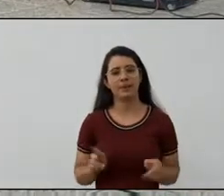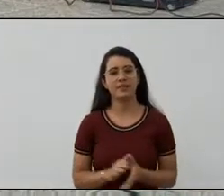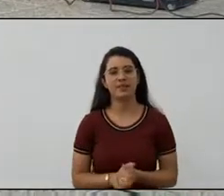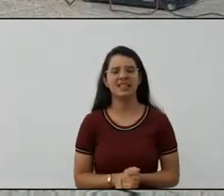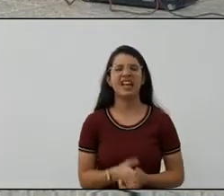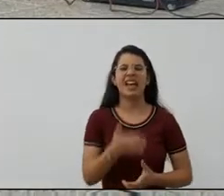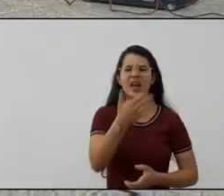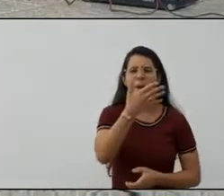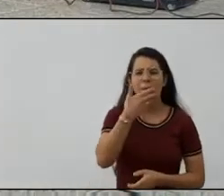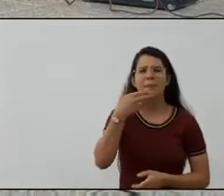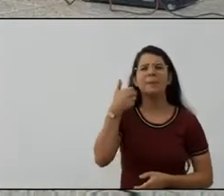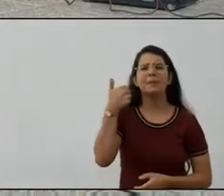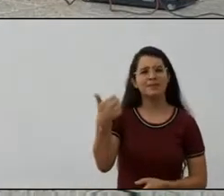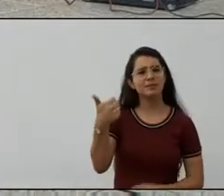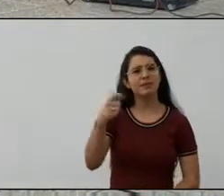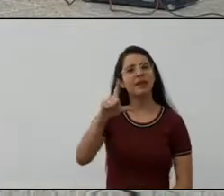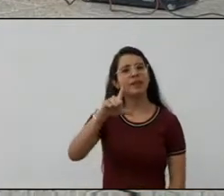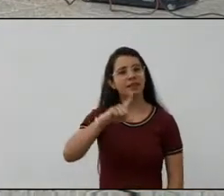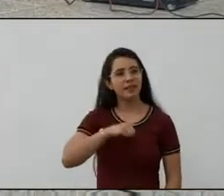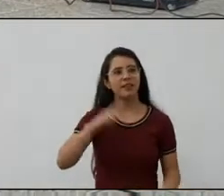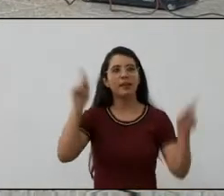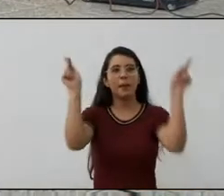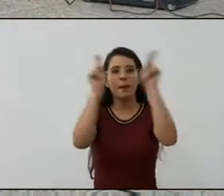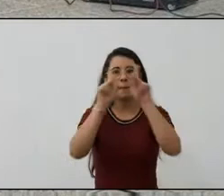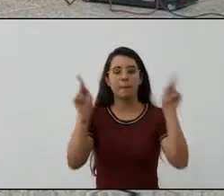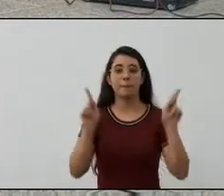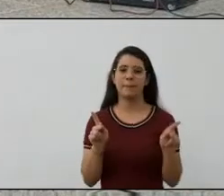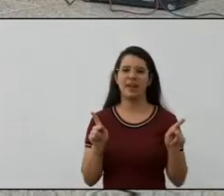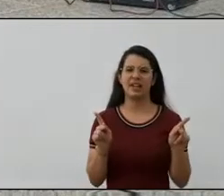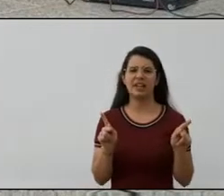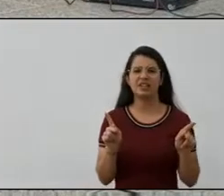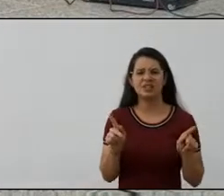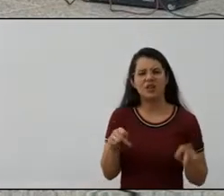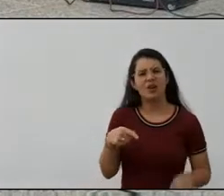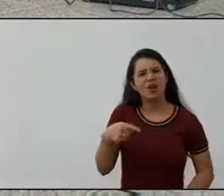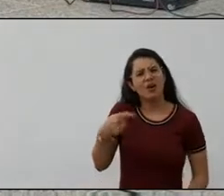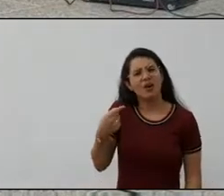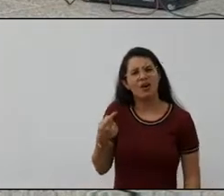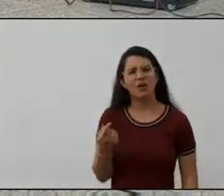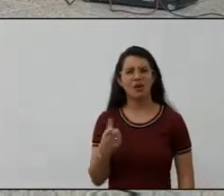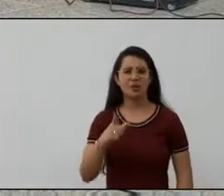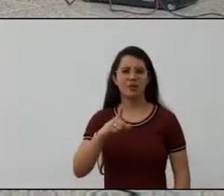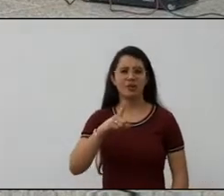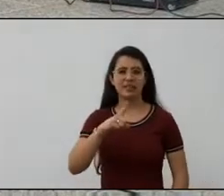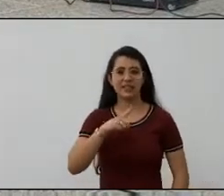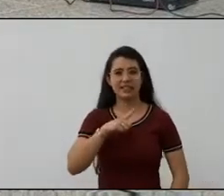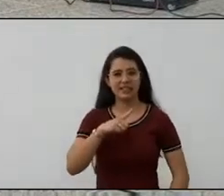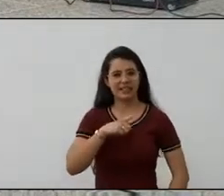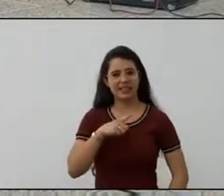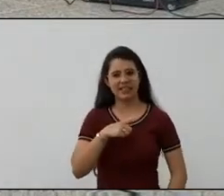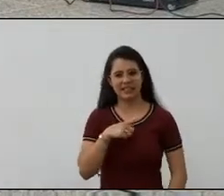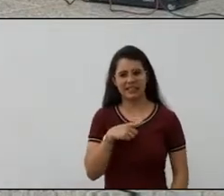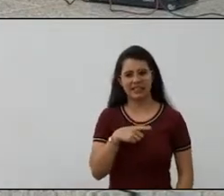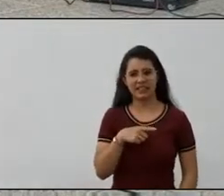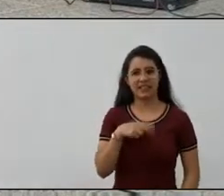melhor ter paz do que ter razão.